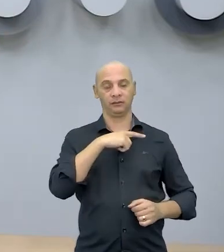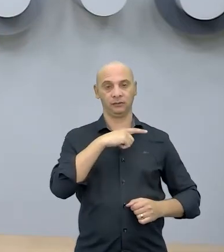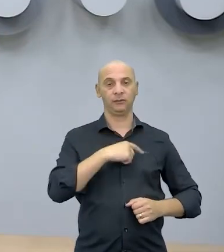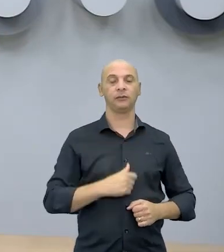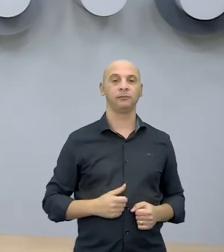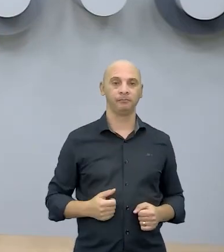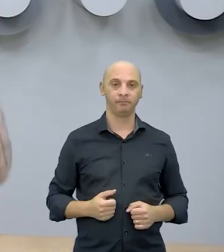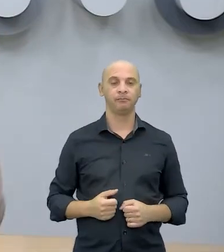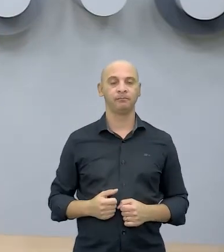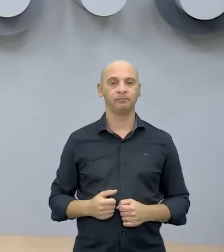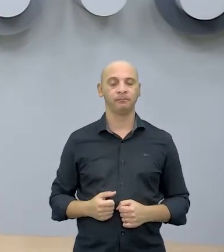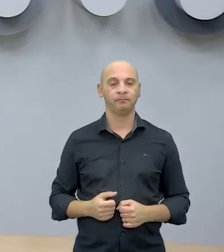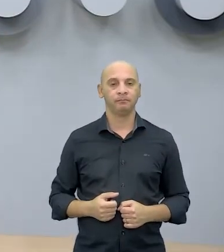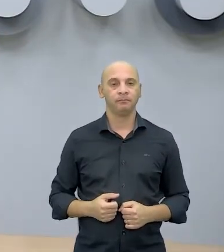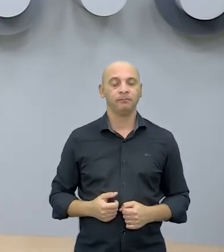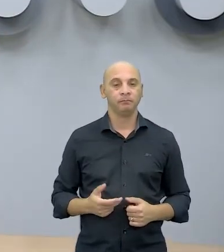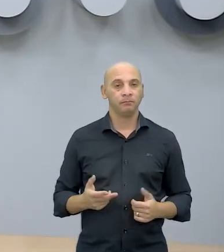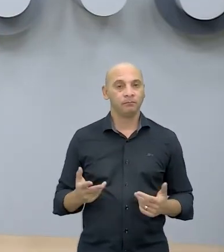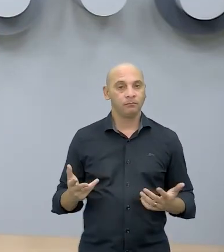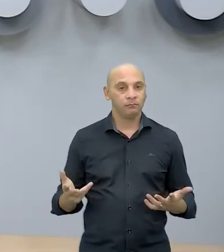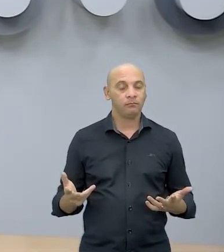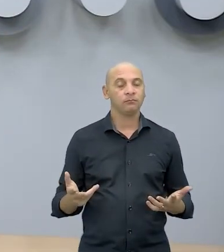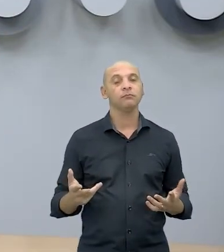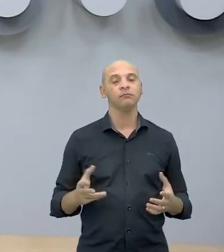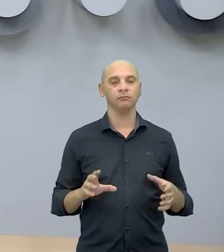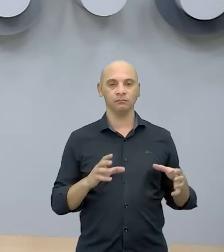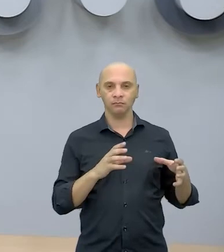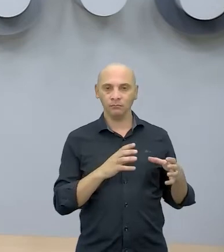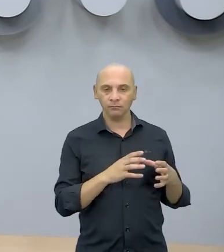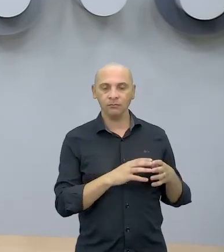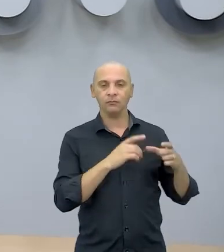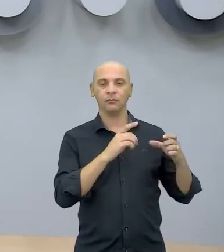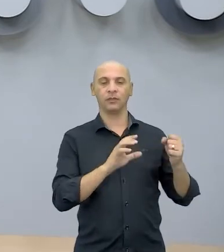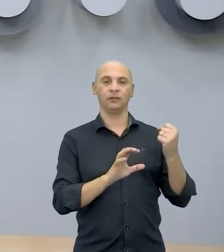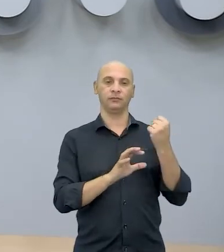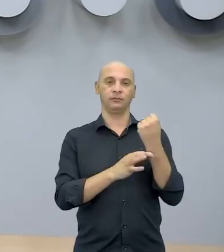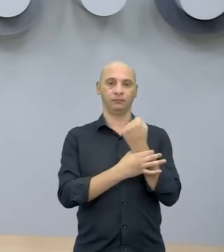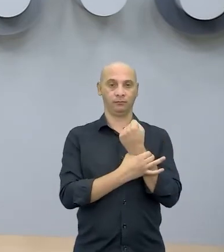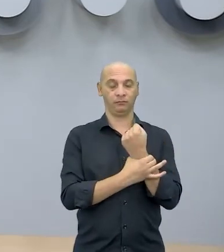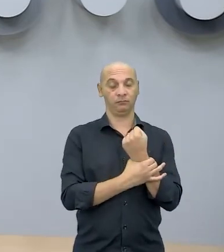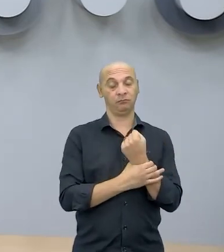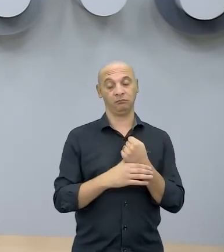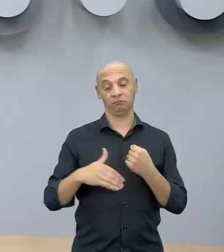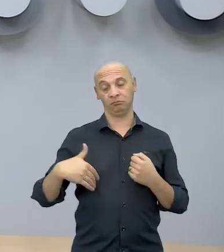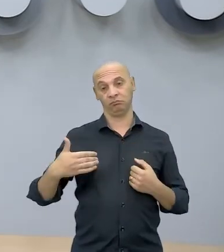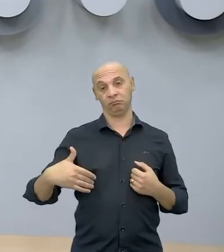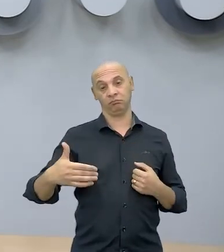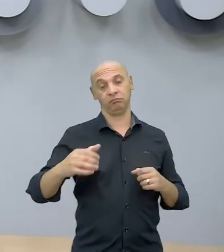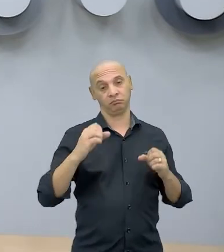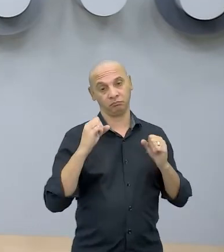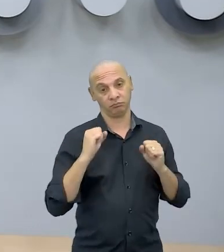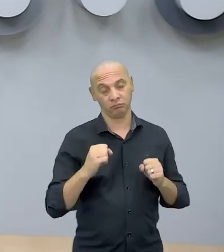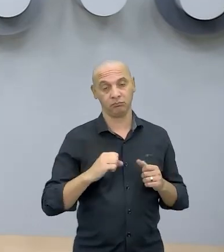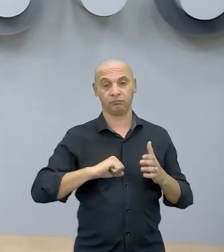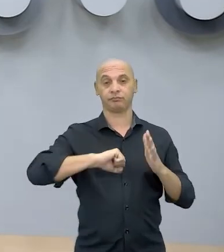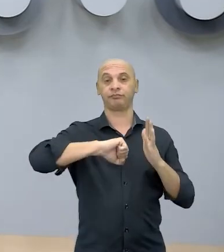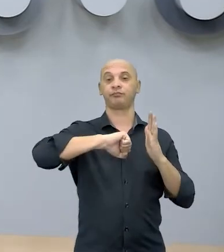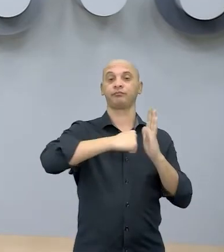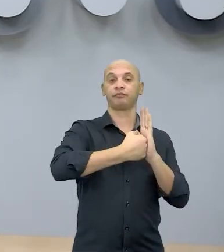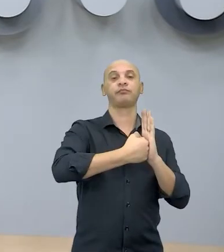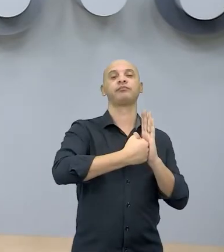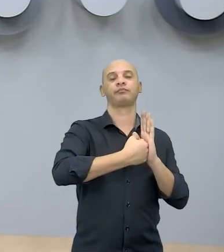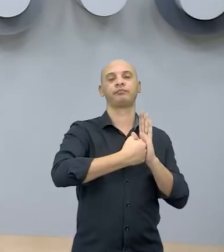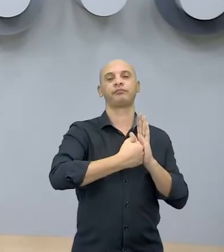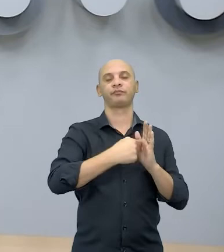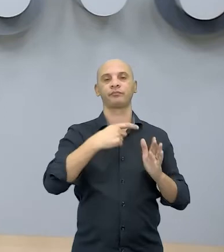no dia a dia, né? Então, as companhias de seguro podem, a gente não sabe daqui quanto tempo, chegar em um momento em que elas vão